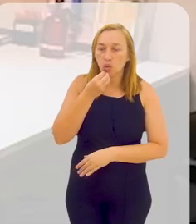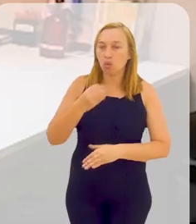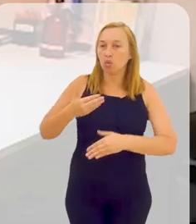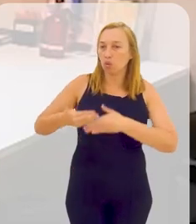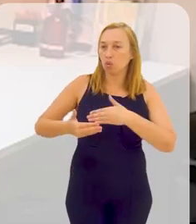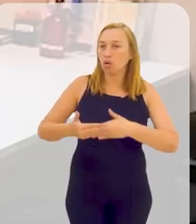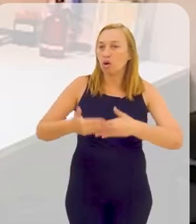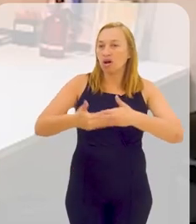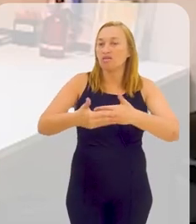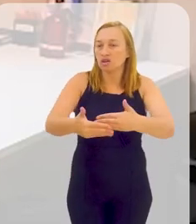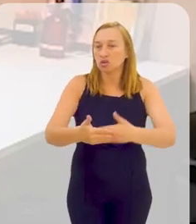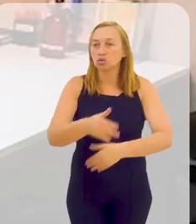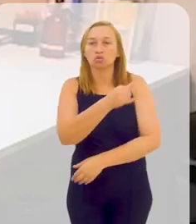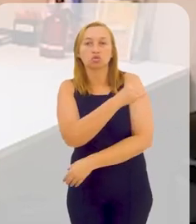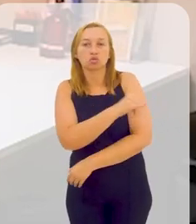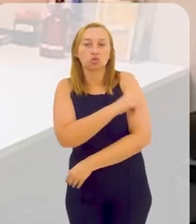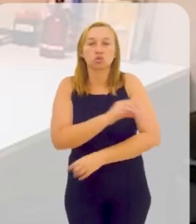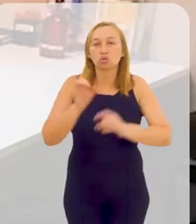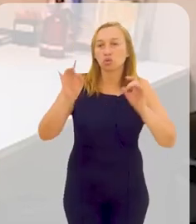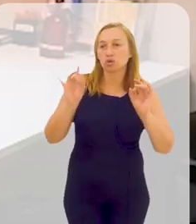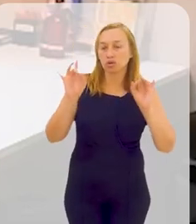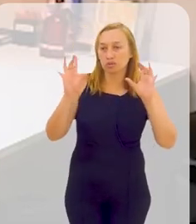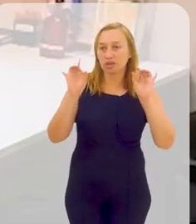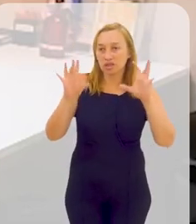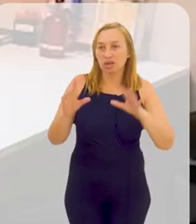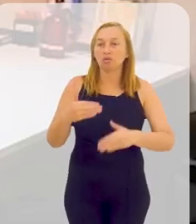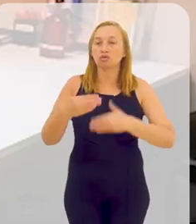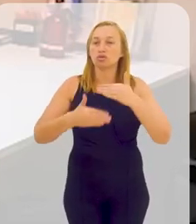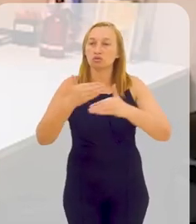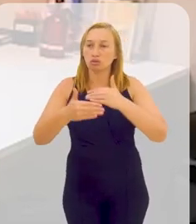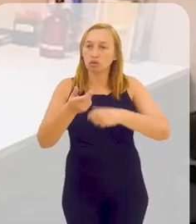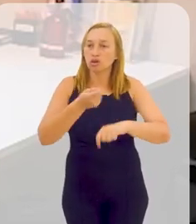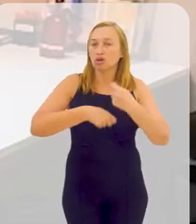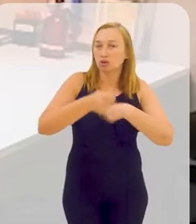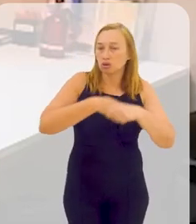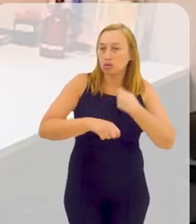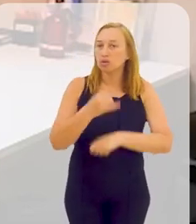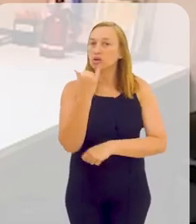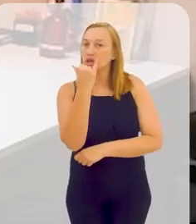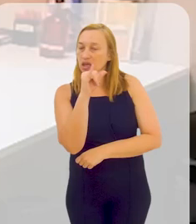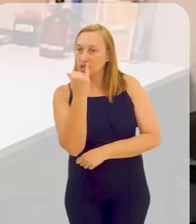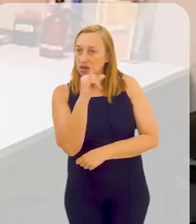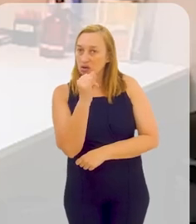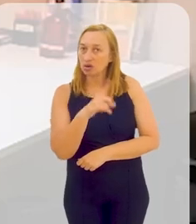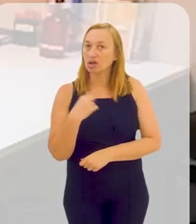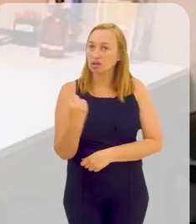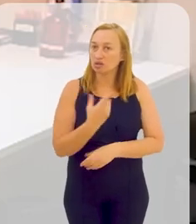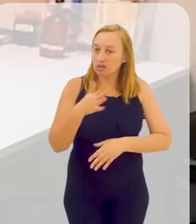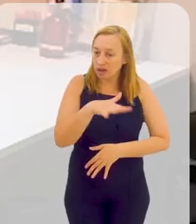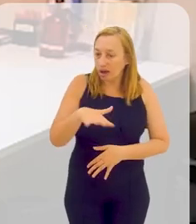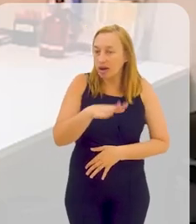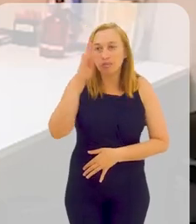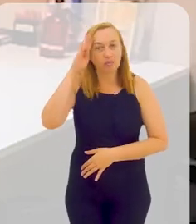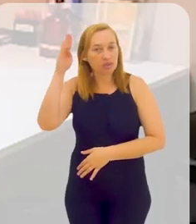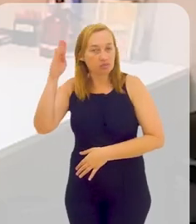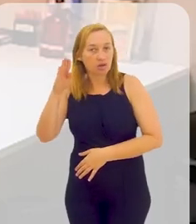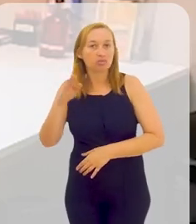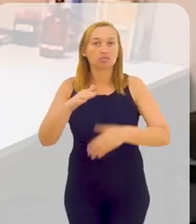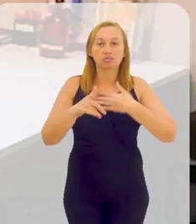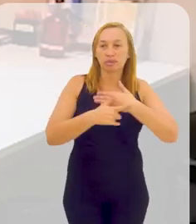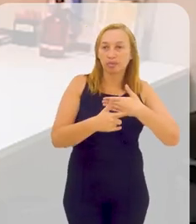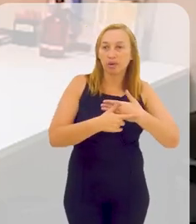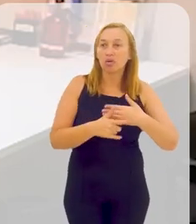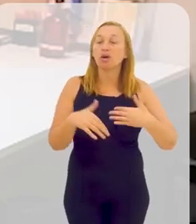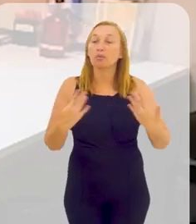para o avanço do Rio de Janeiro especialmente no desenvolvimento econômico e energético que a nossa área principal